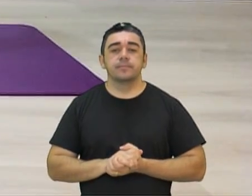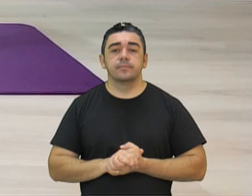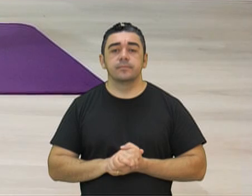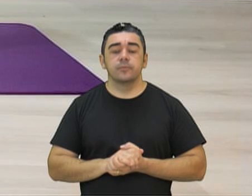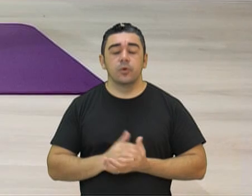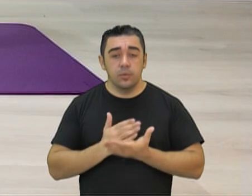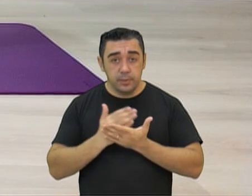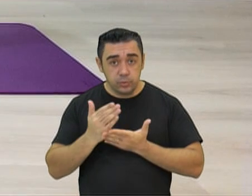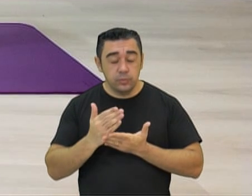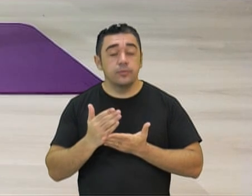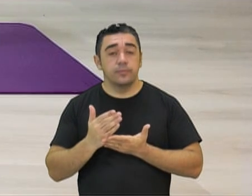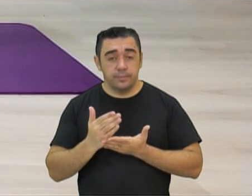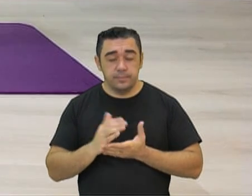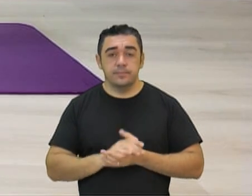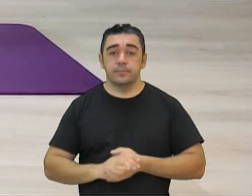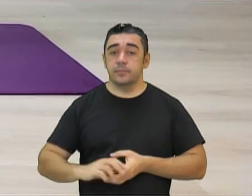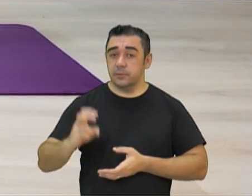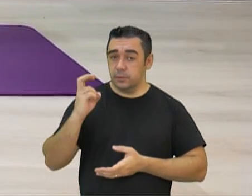vai.